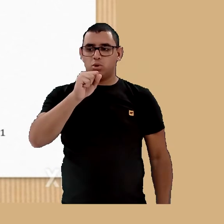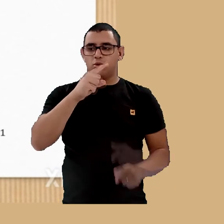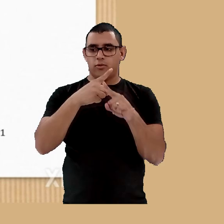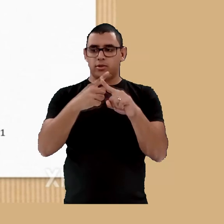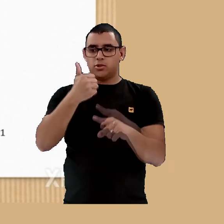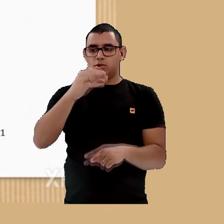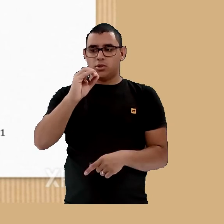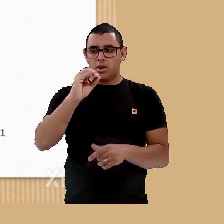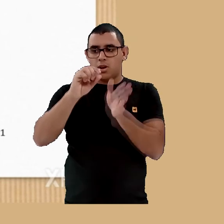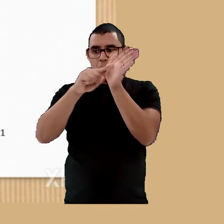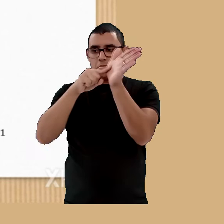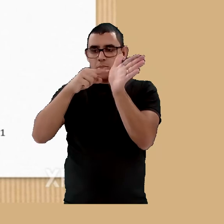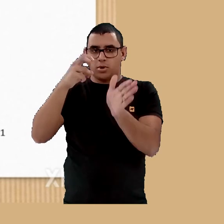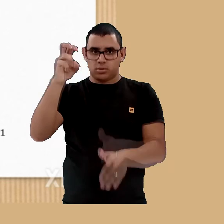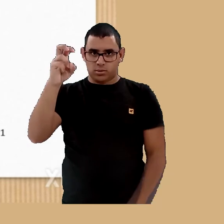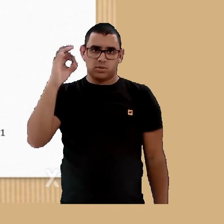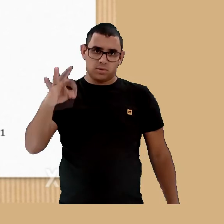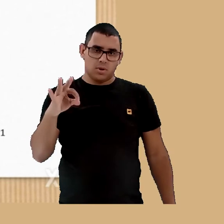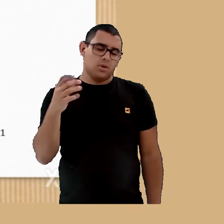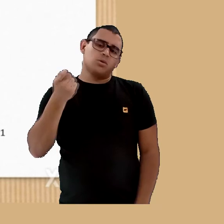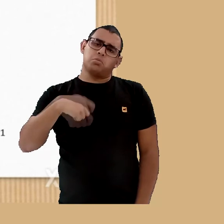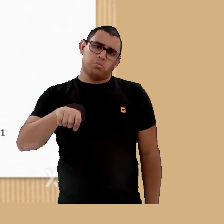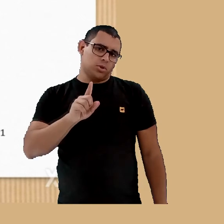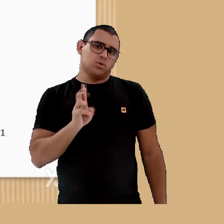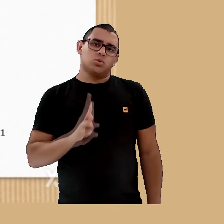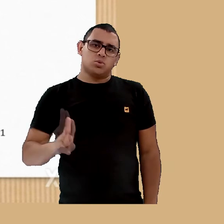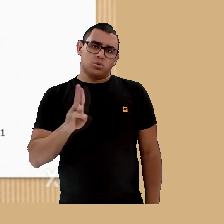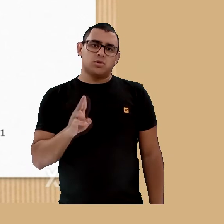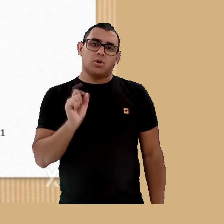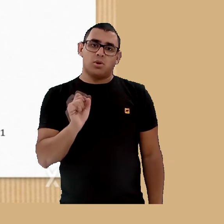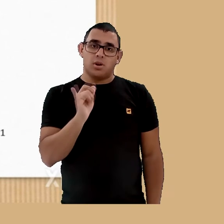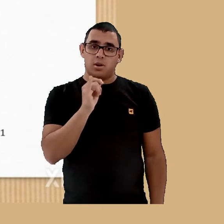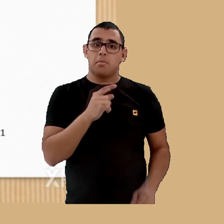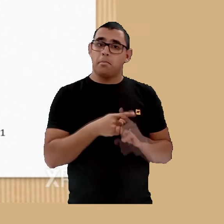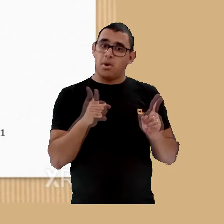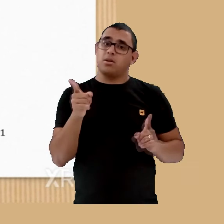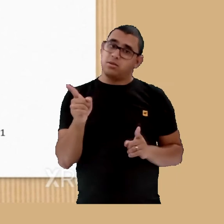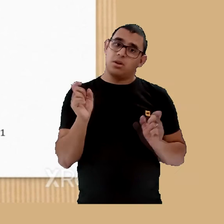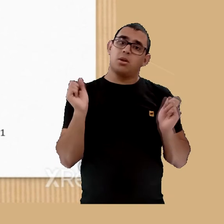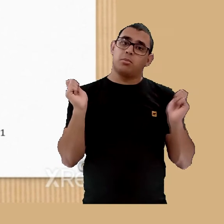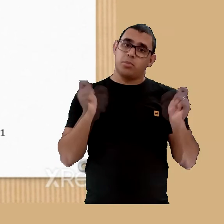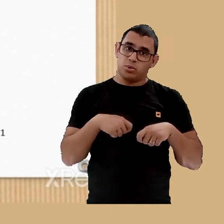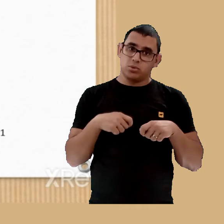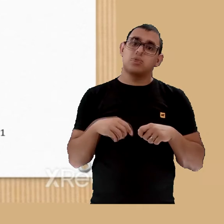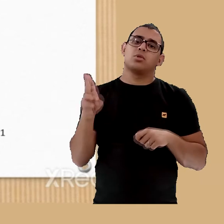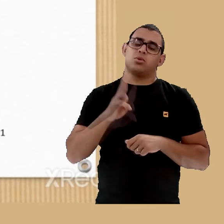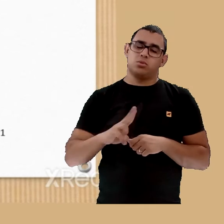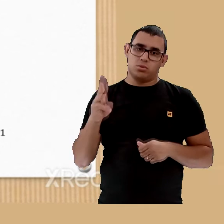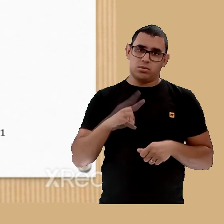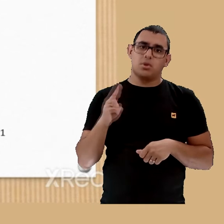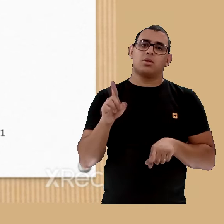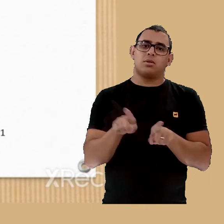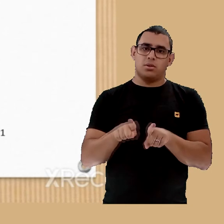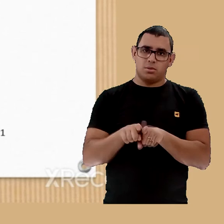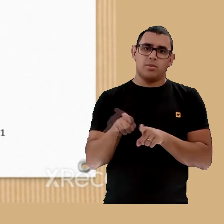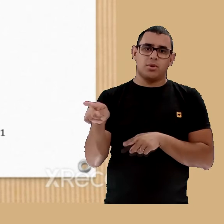5. Então, aqui nós não vamos precisar utilizar, porém, essa questão ela poderia ser elaborada utilizando